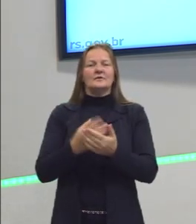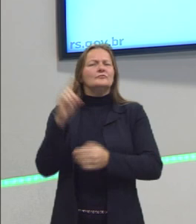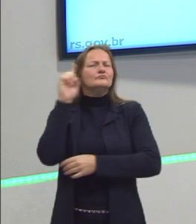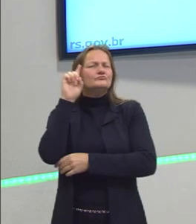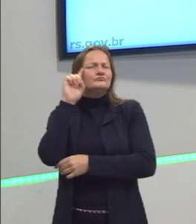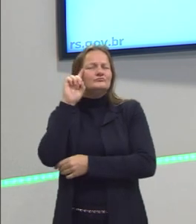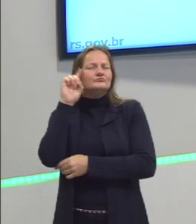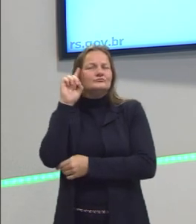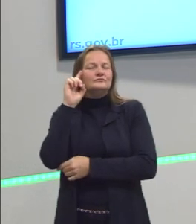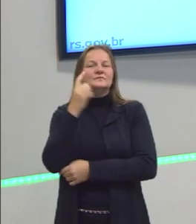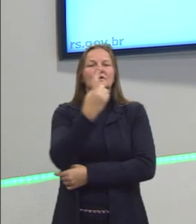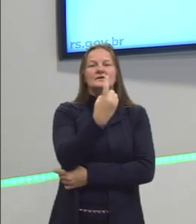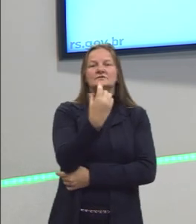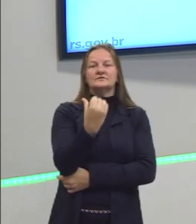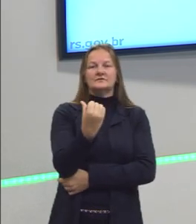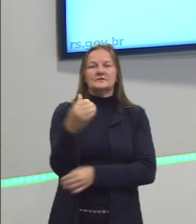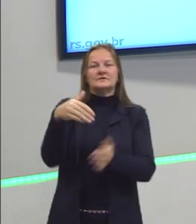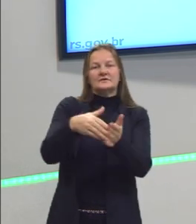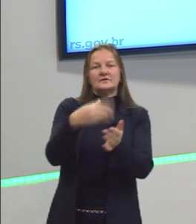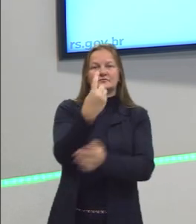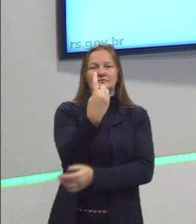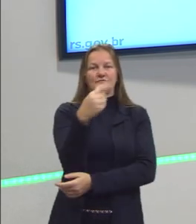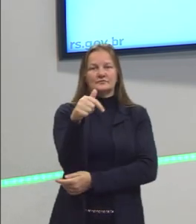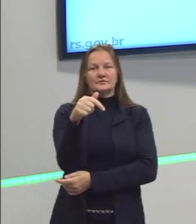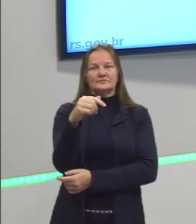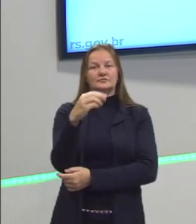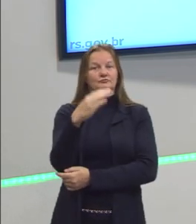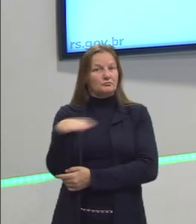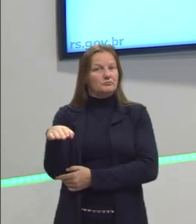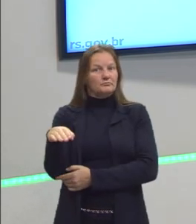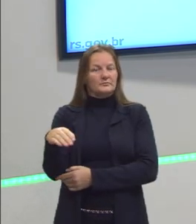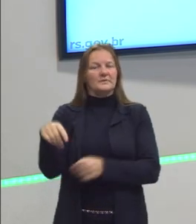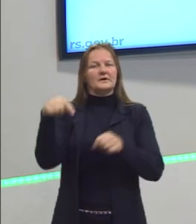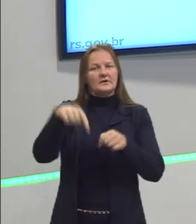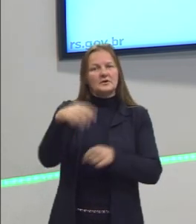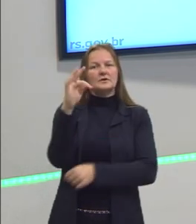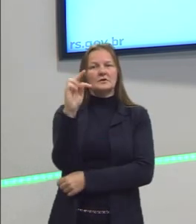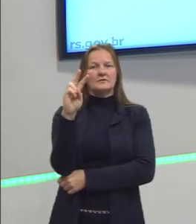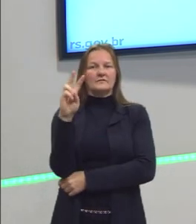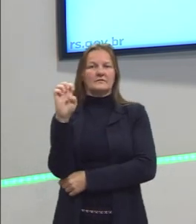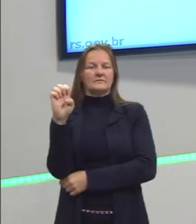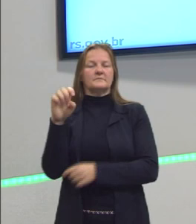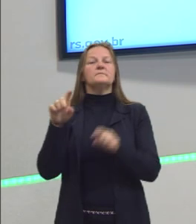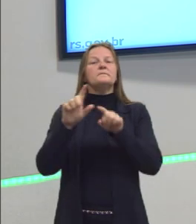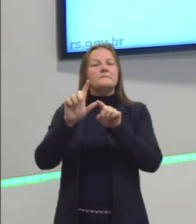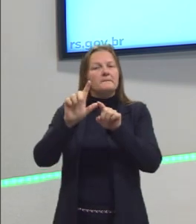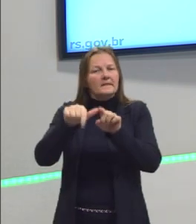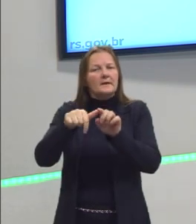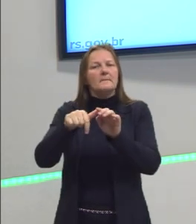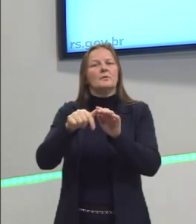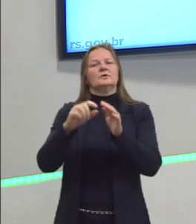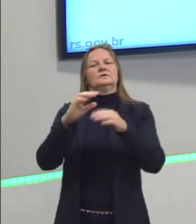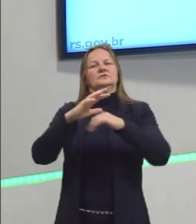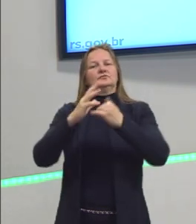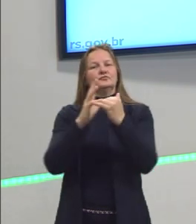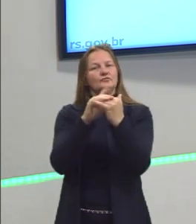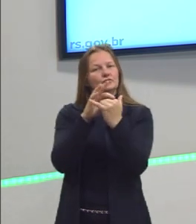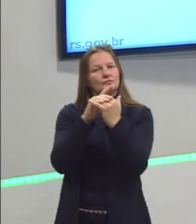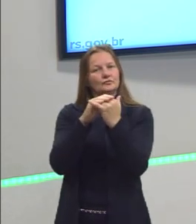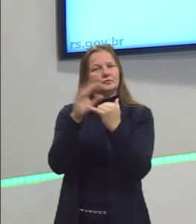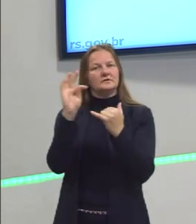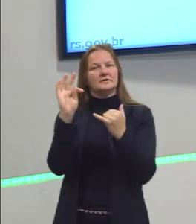diariamente das 16 às 17 30 aqui na grade da TV e também ficam na TV sido Kanui é